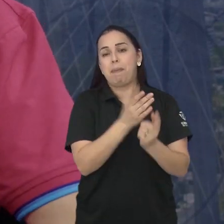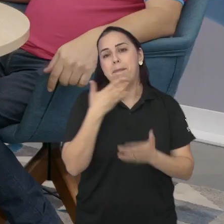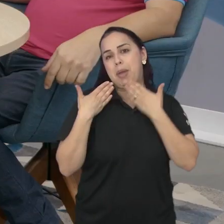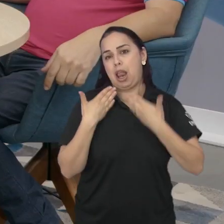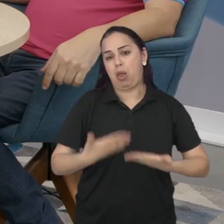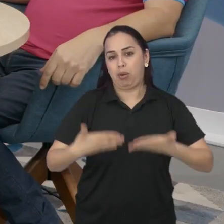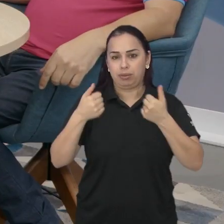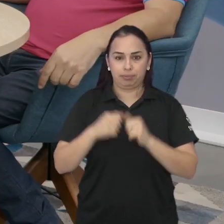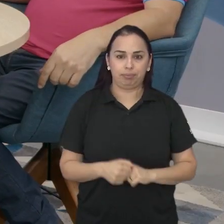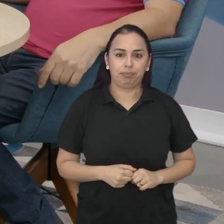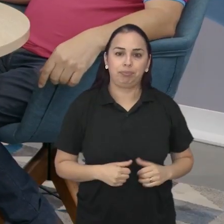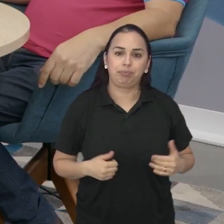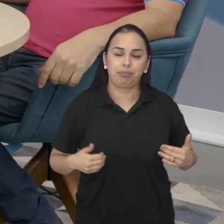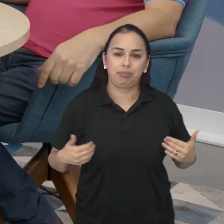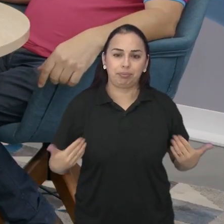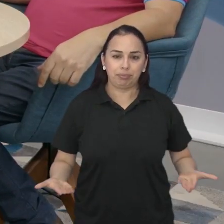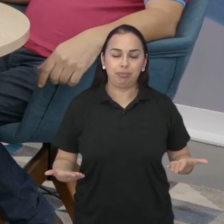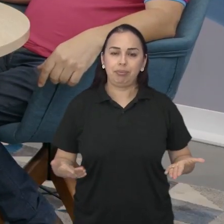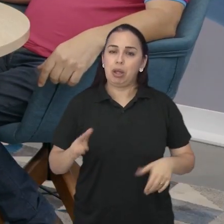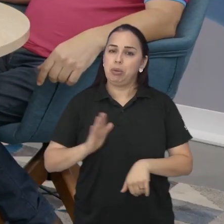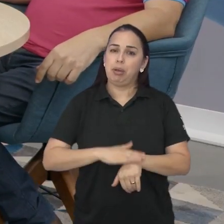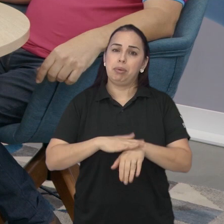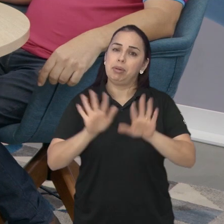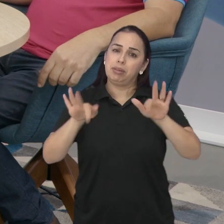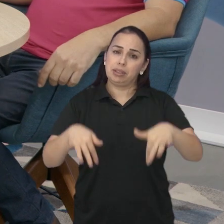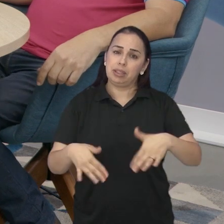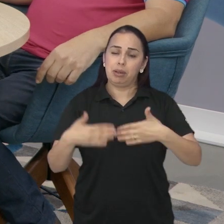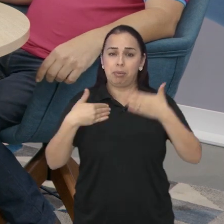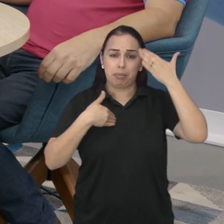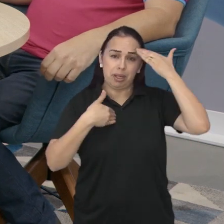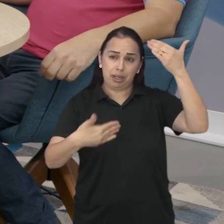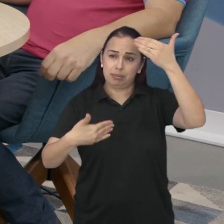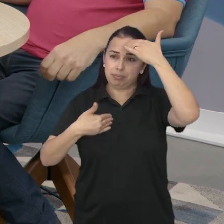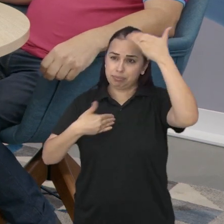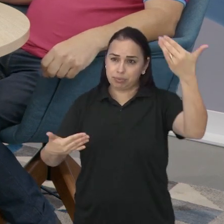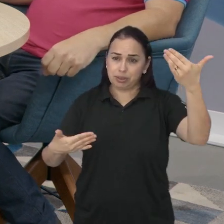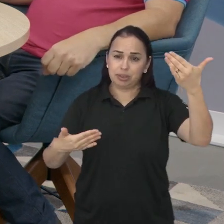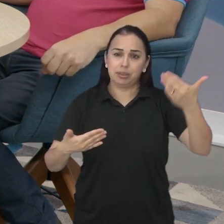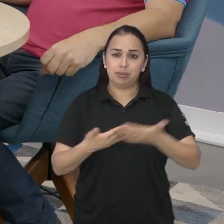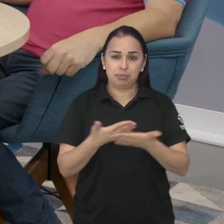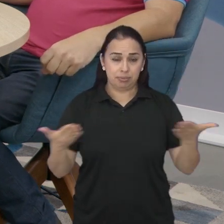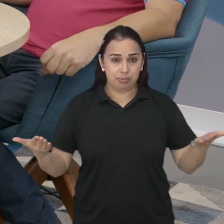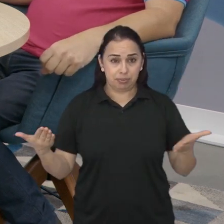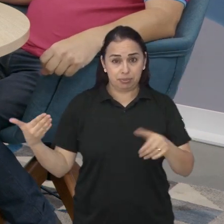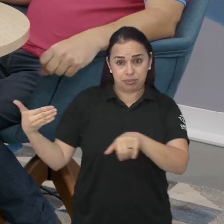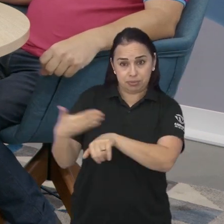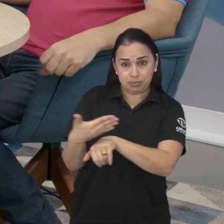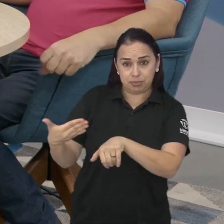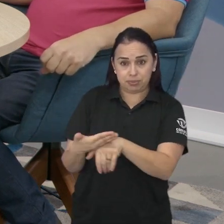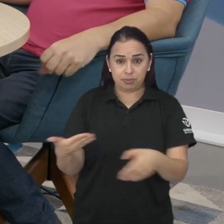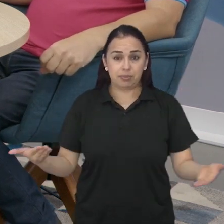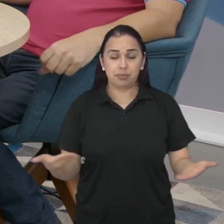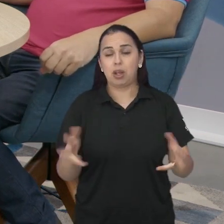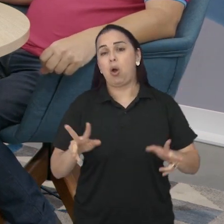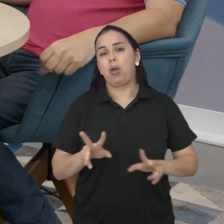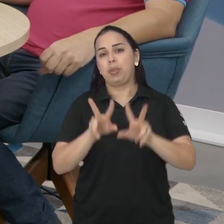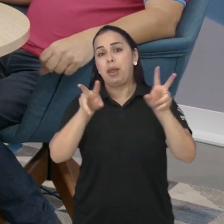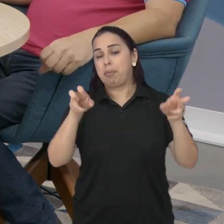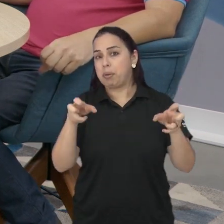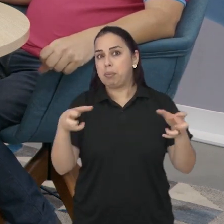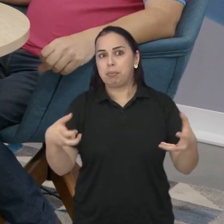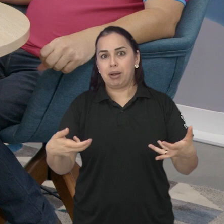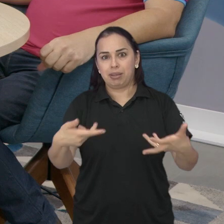cidadão. Sem dúvida. Bom, nosso tempo acabou. Gostaria de agradecê-los pela participação de hoje. Foi um tema